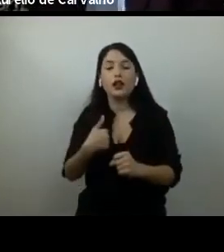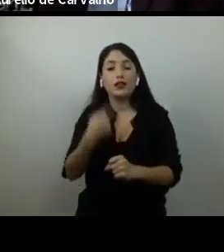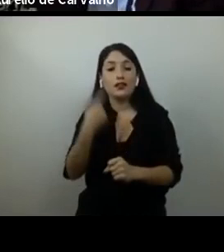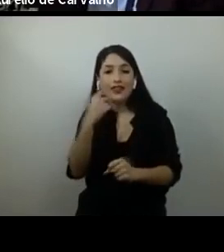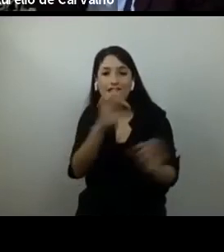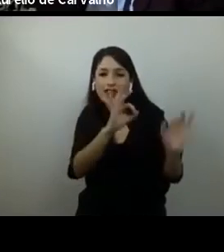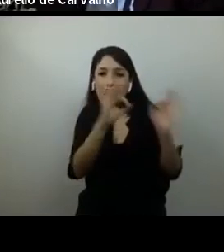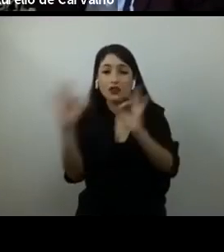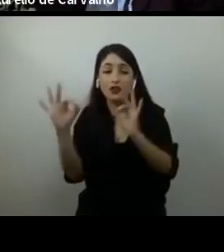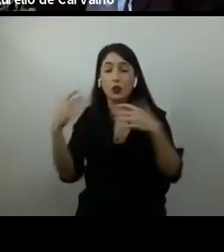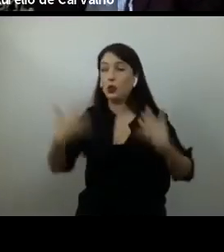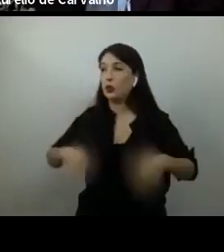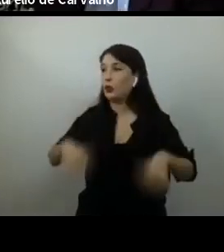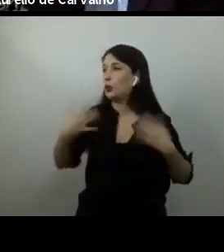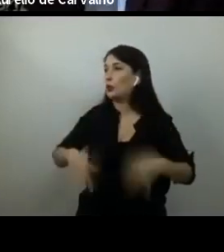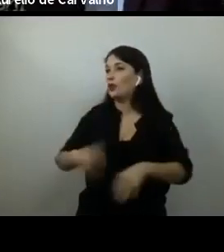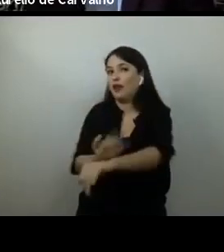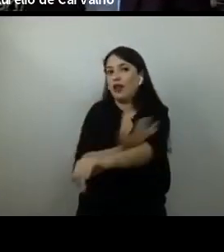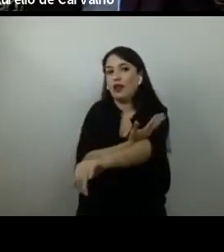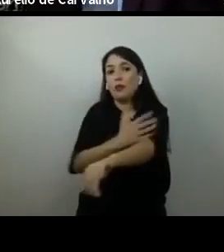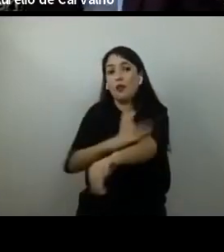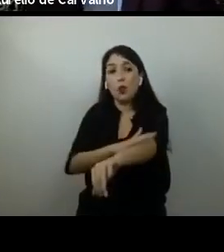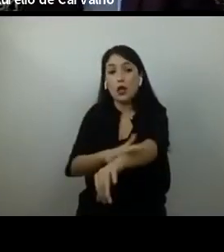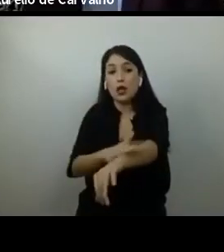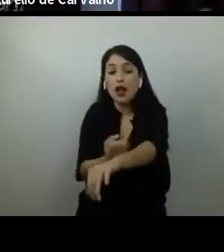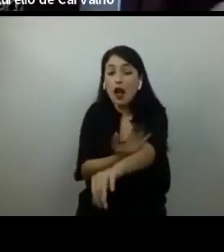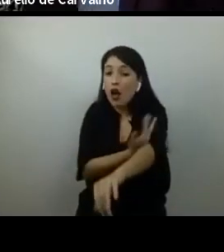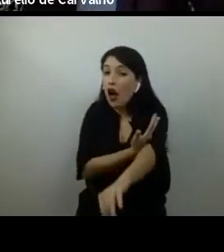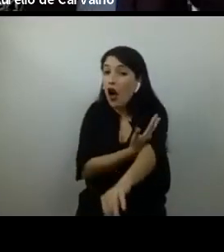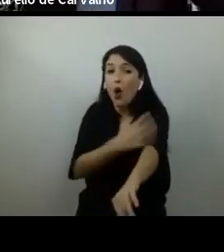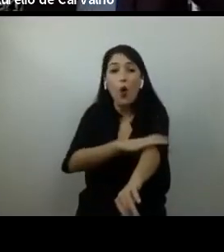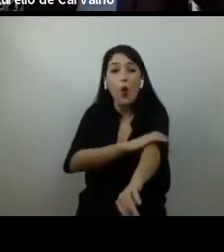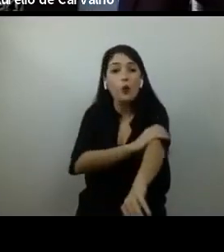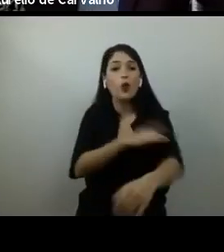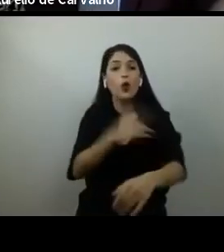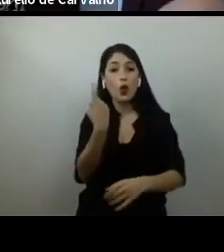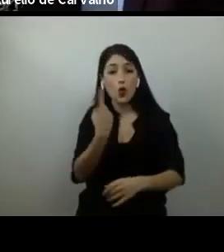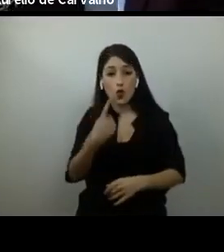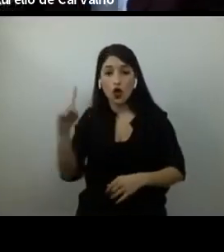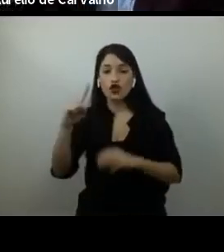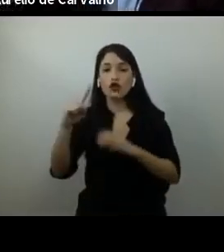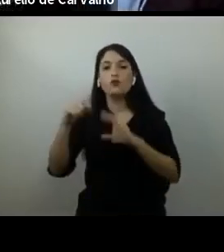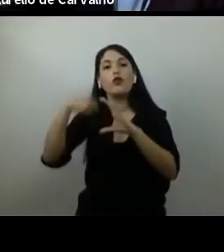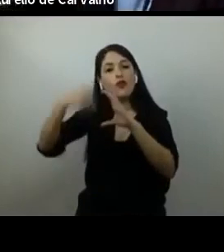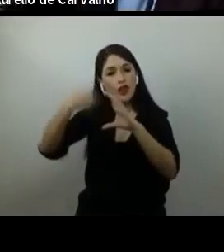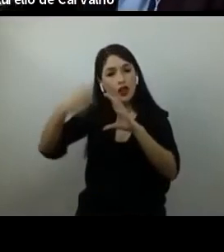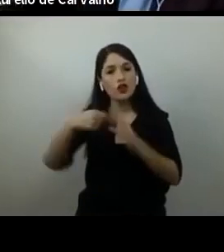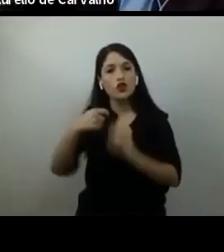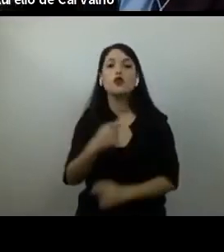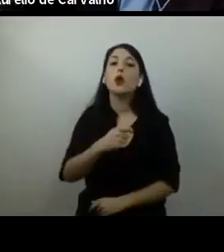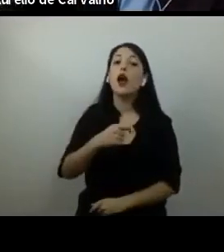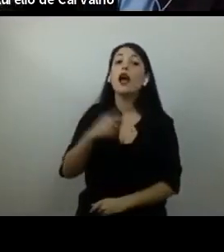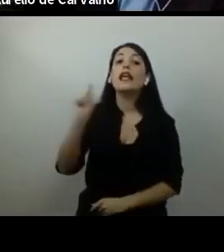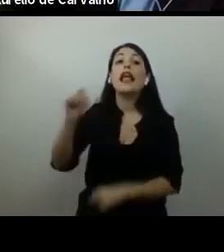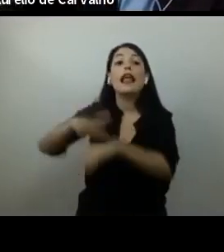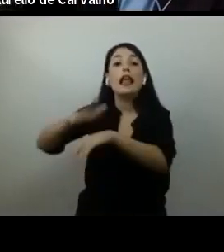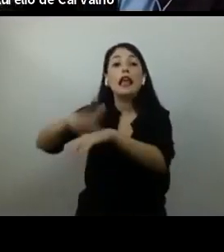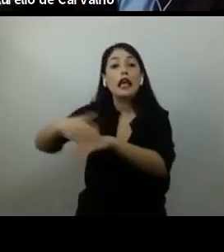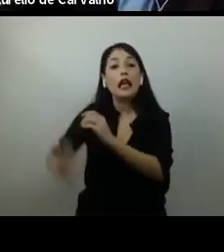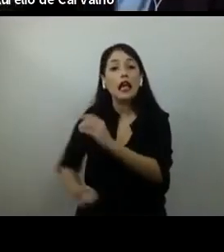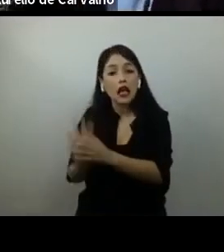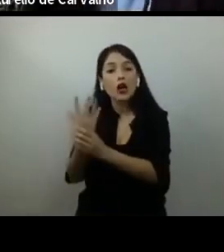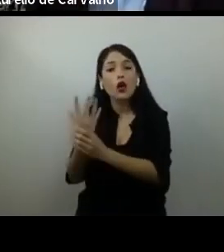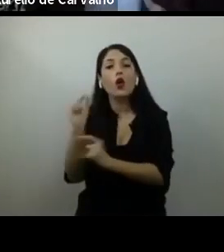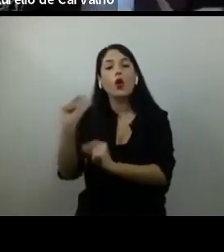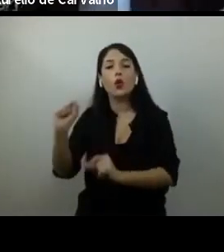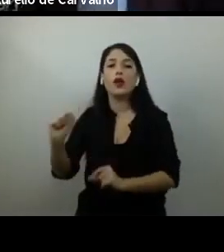emocionada. Esse último vídeo, eu queria fazer um registro. Quem produziu foi a filha do Marco Aurélio e da Alessandra, do nosso coordenador do